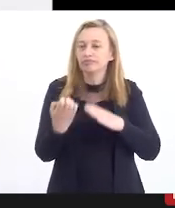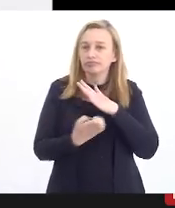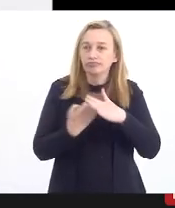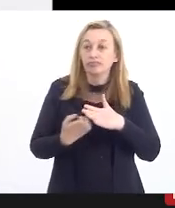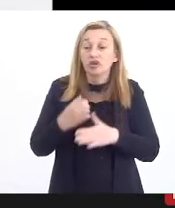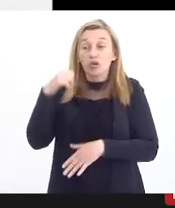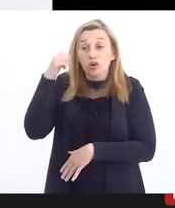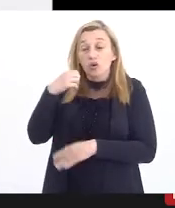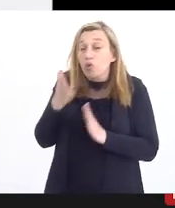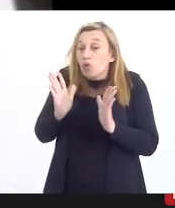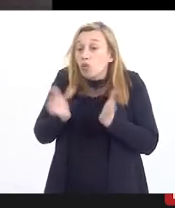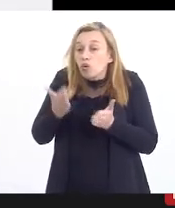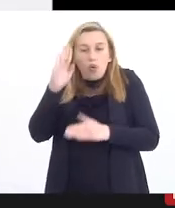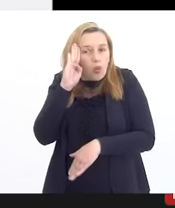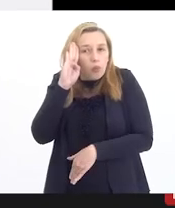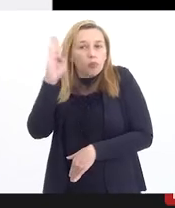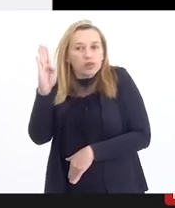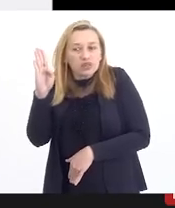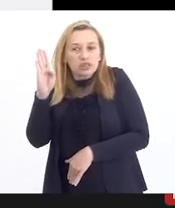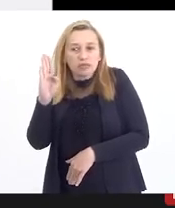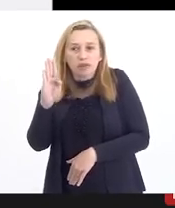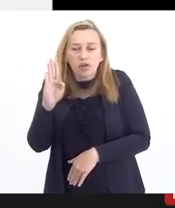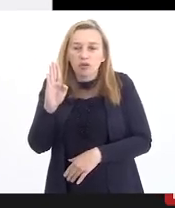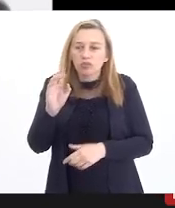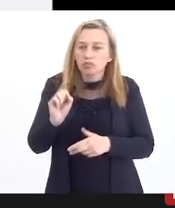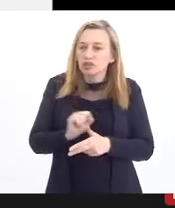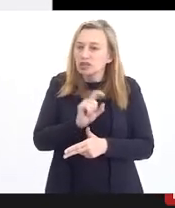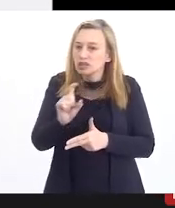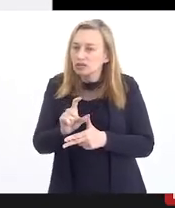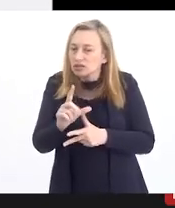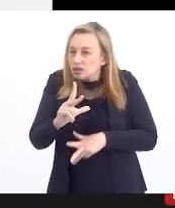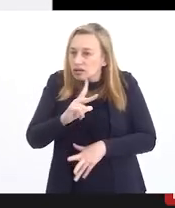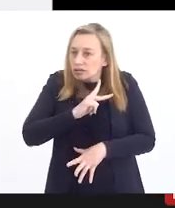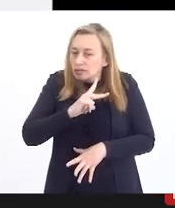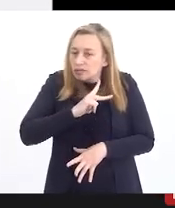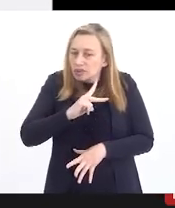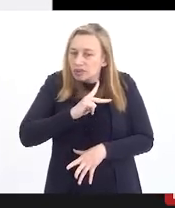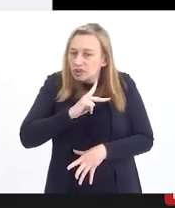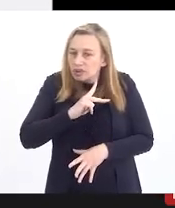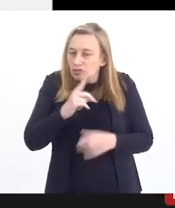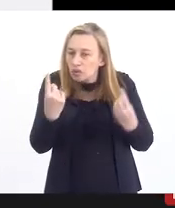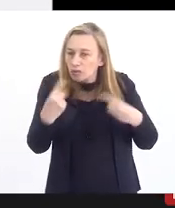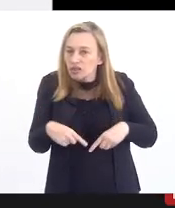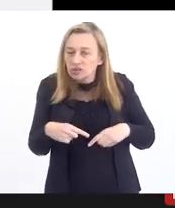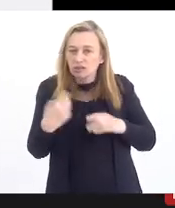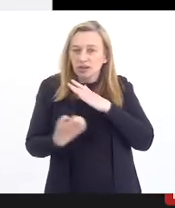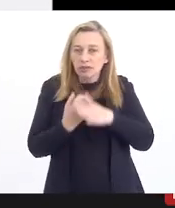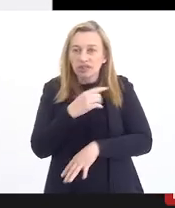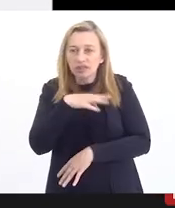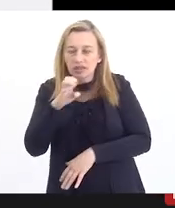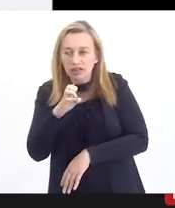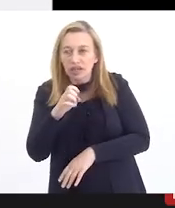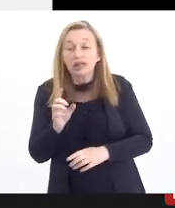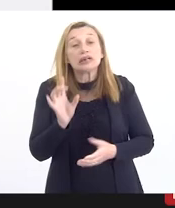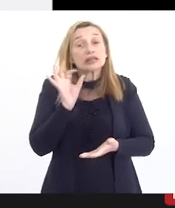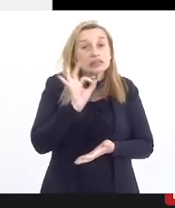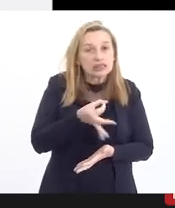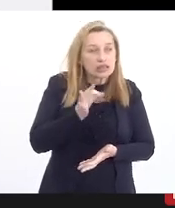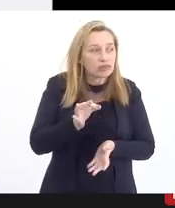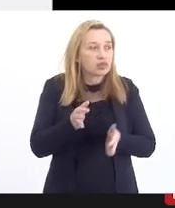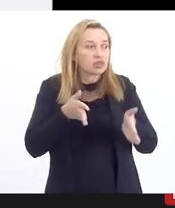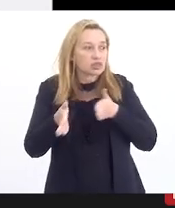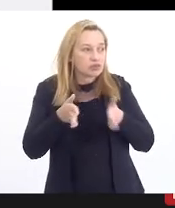que hoje é o principal executivo do grupo privado que ganhou a concorrência da CEDAE. E foi exatamente nesse período